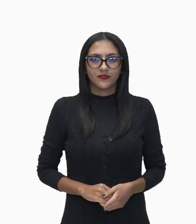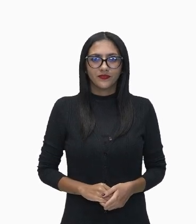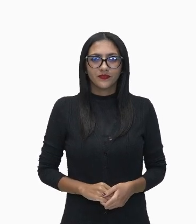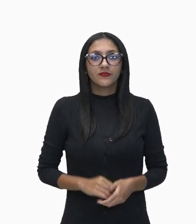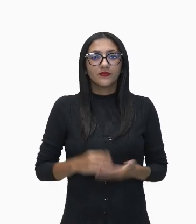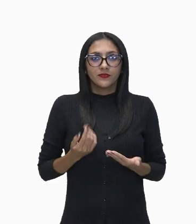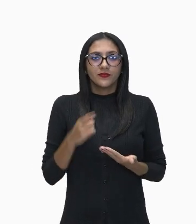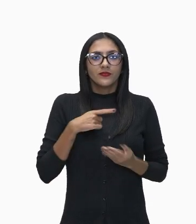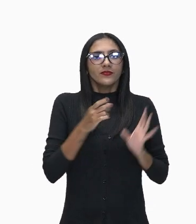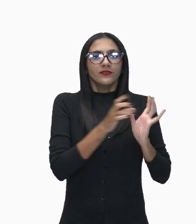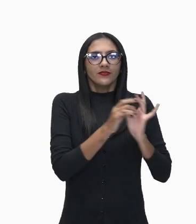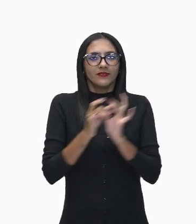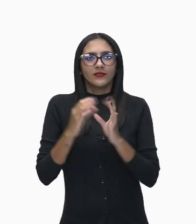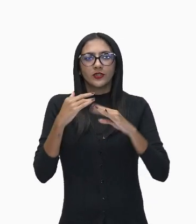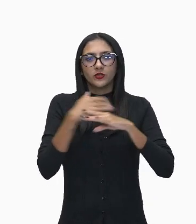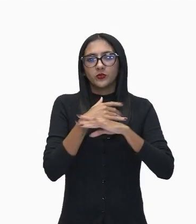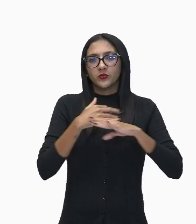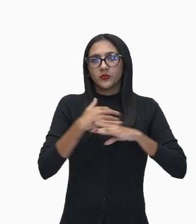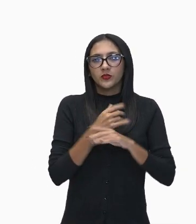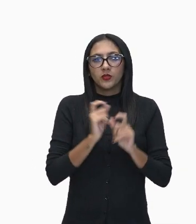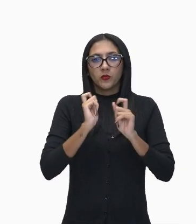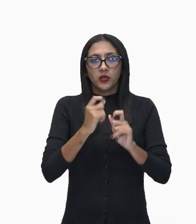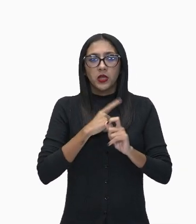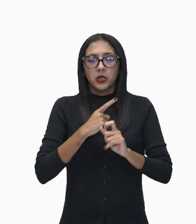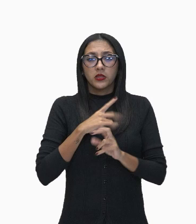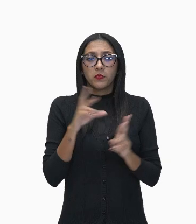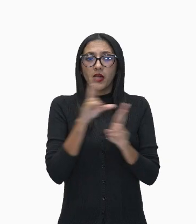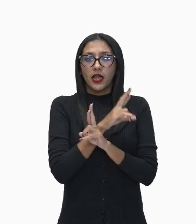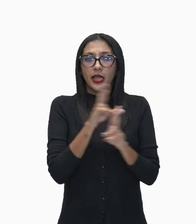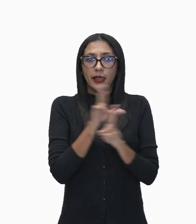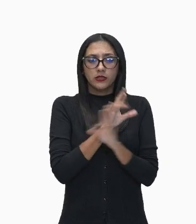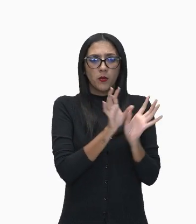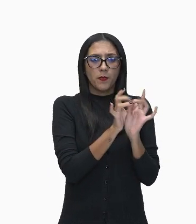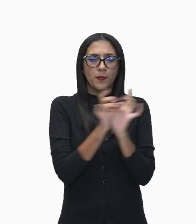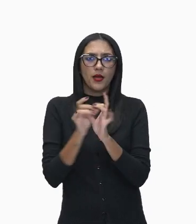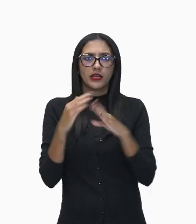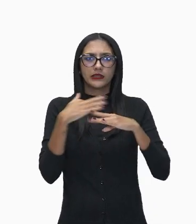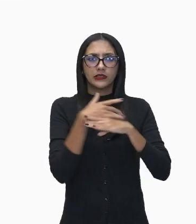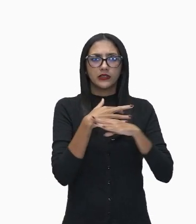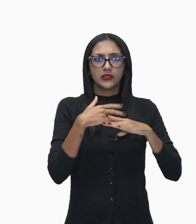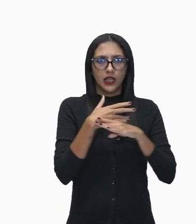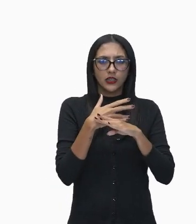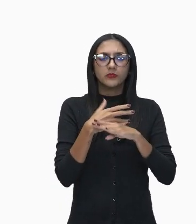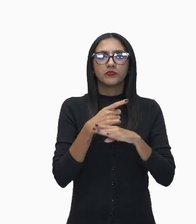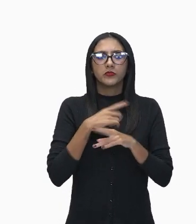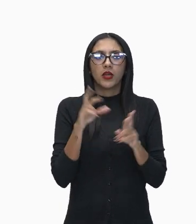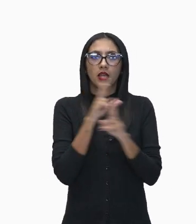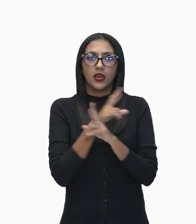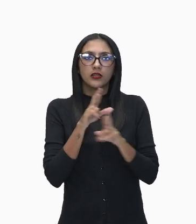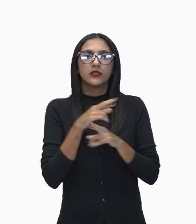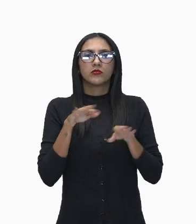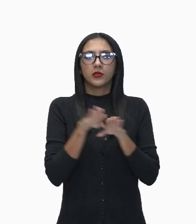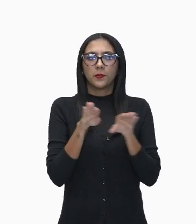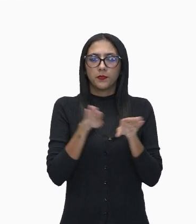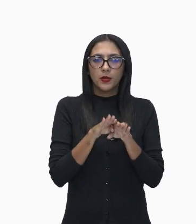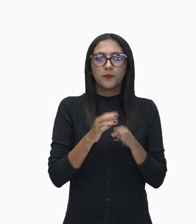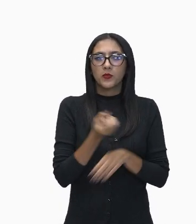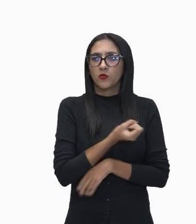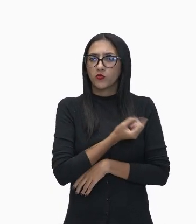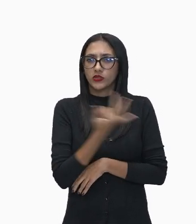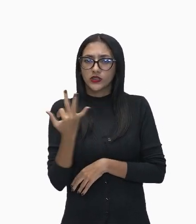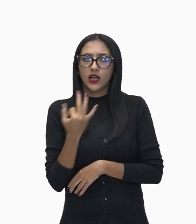urbanas são sistemas de interconexão entre cidades, estabelecendo fluxos de pessoas,